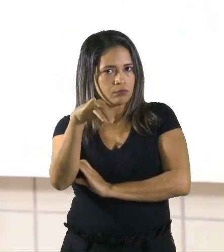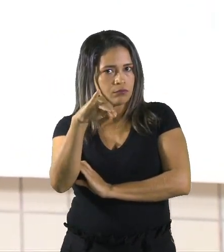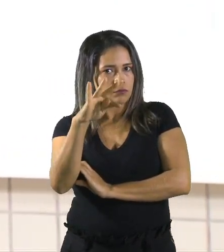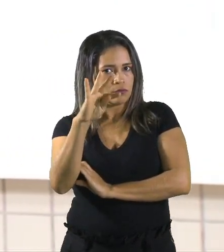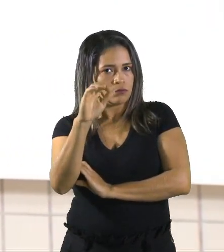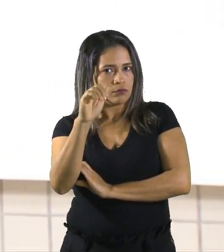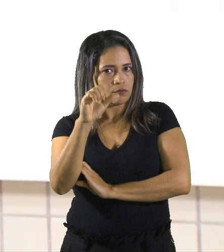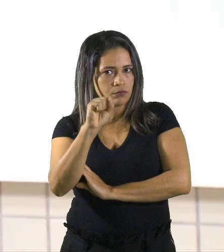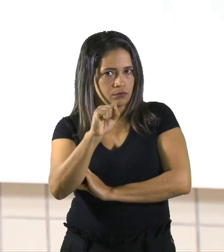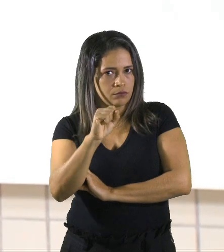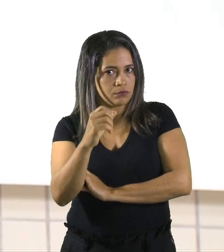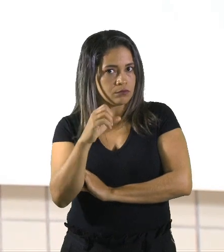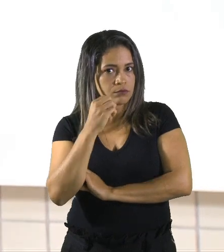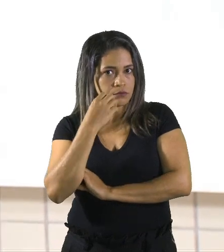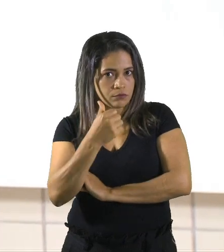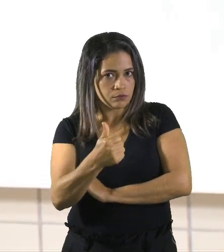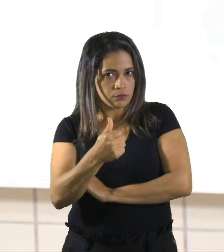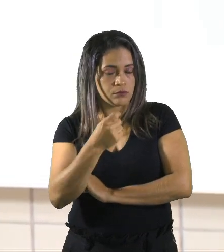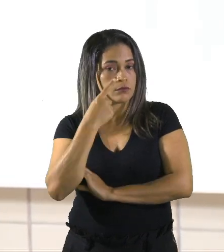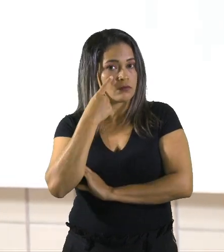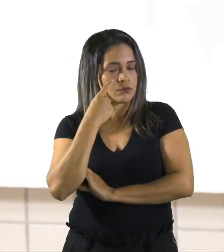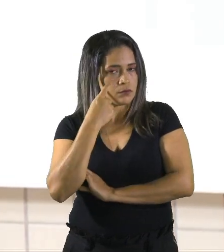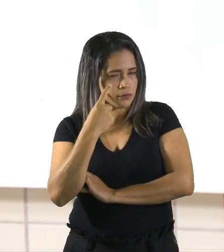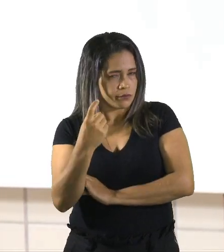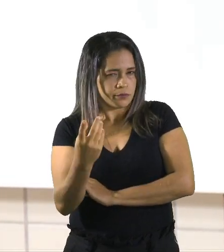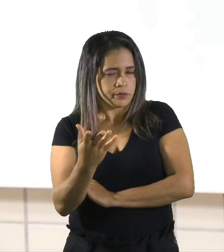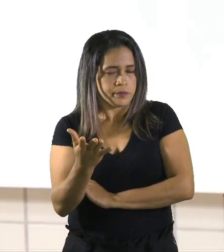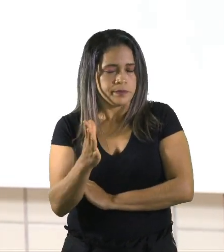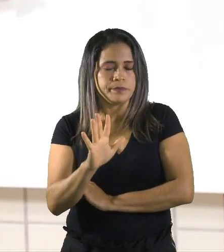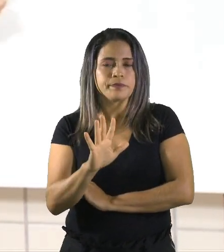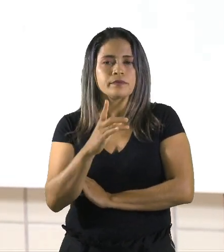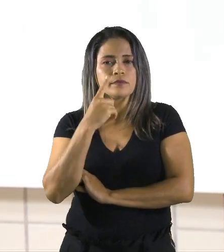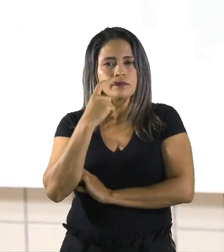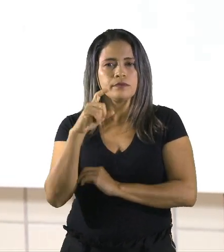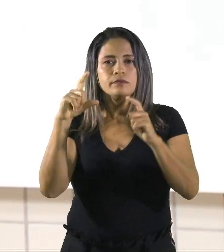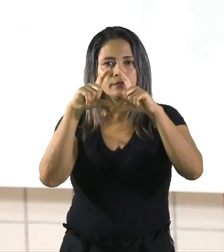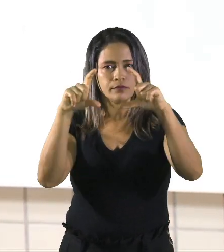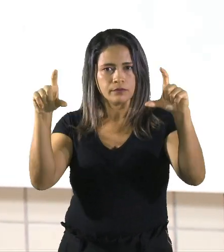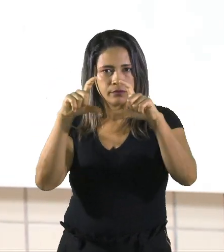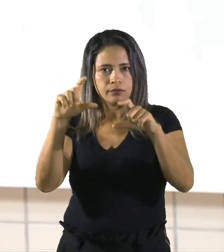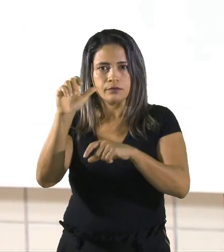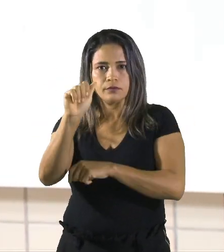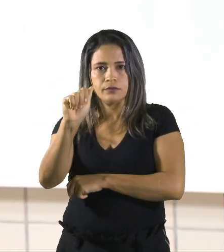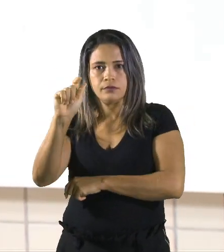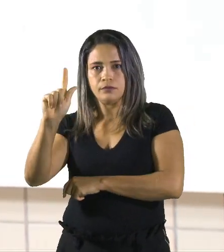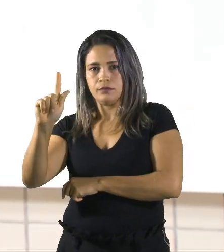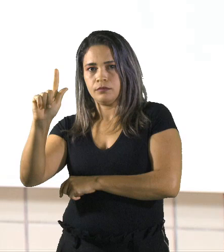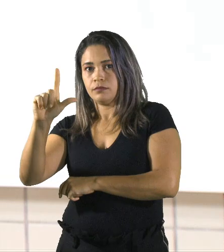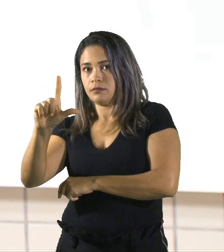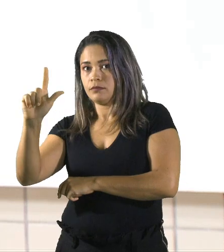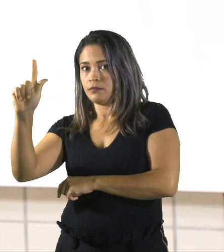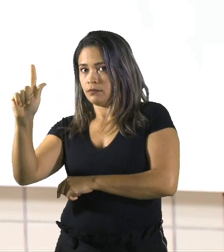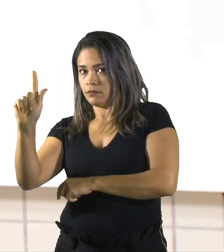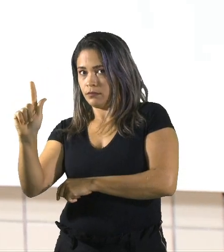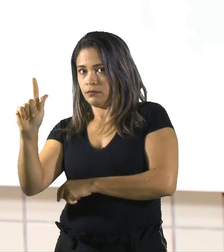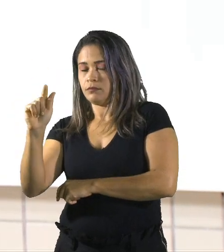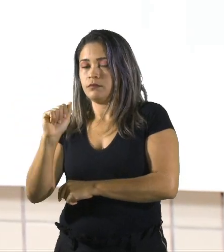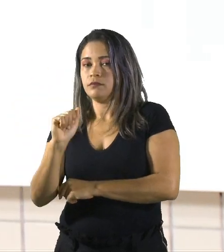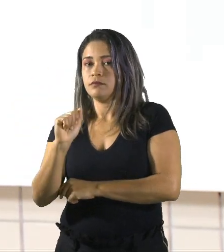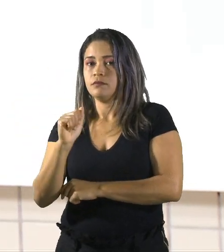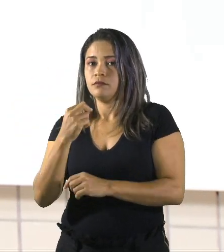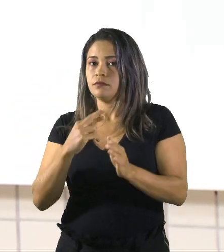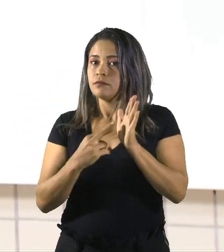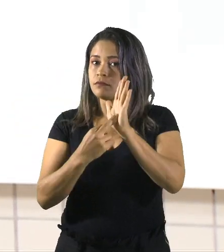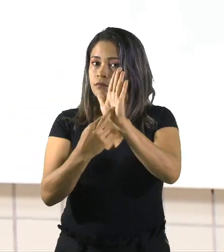interessante. Essa expressão algébrica, nós vimos que ela está representando